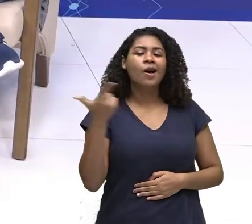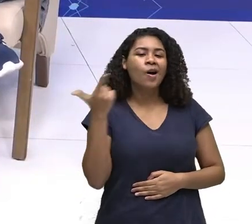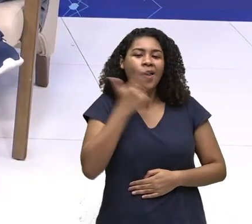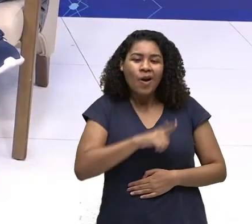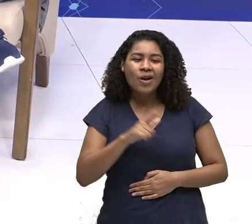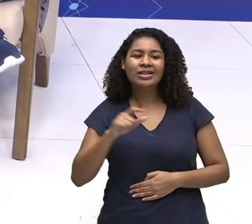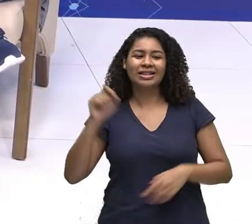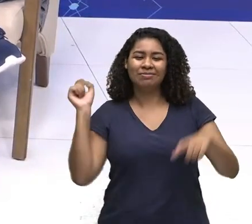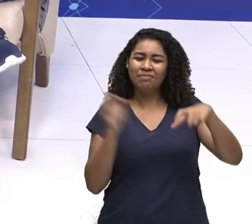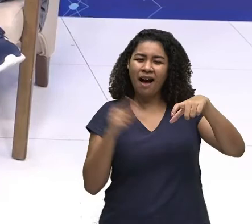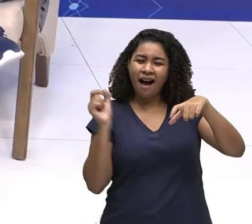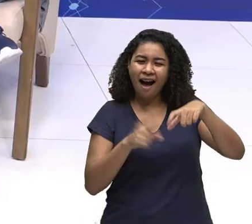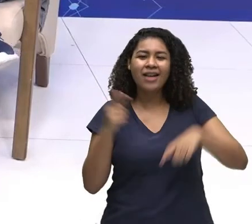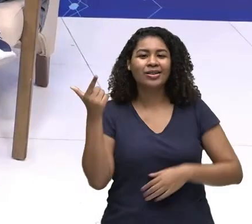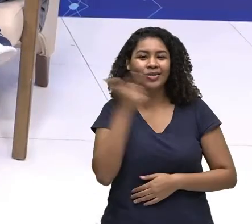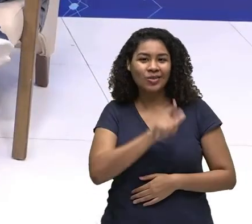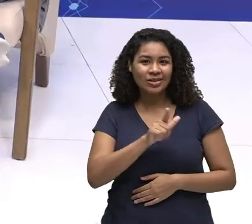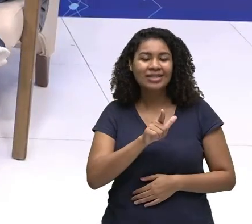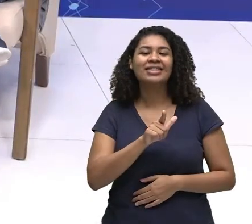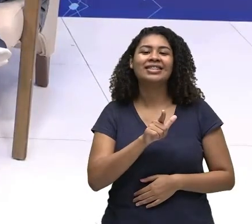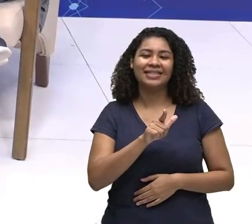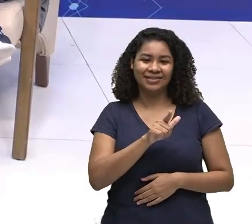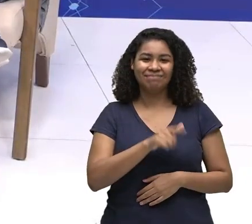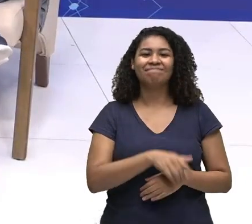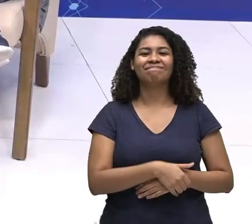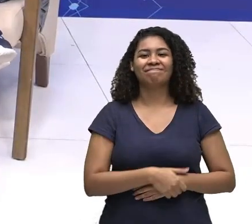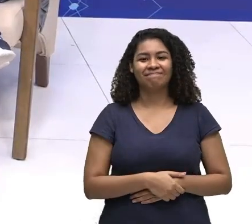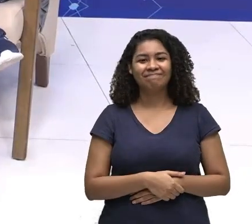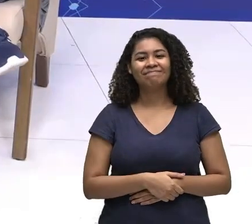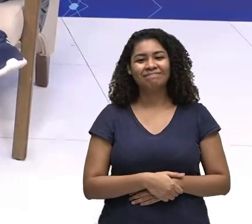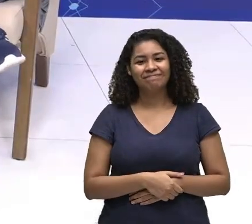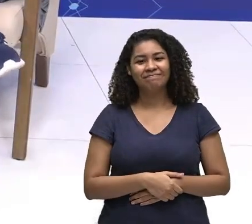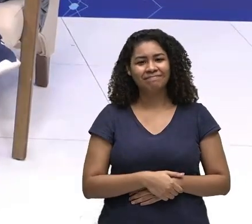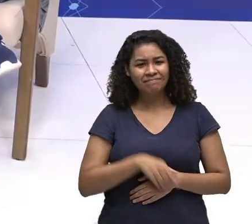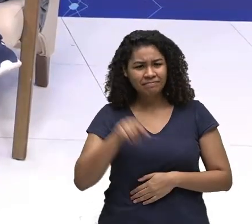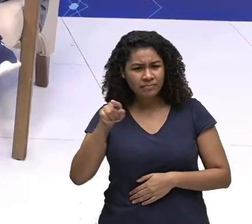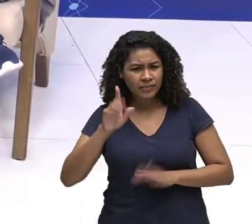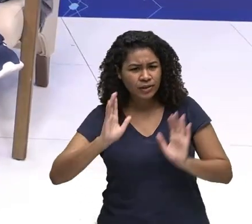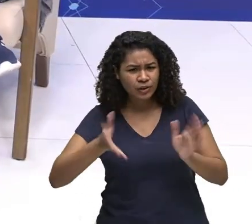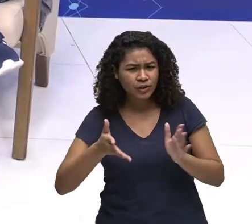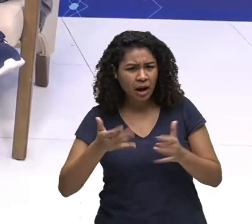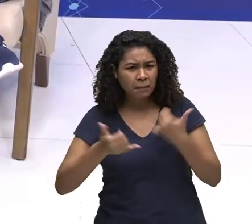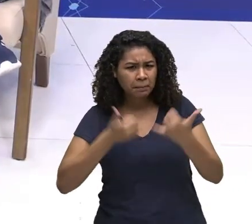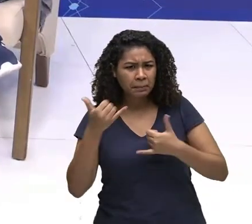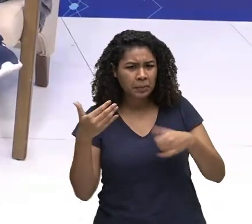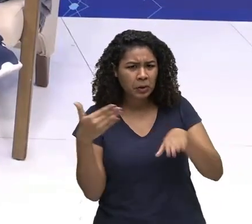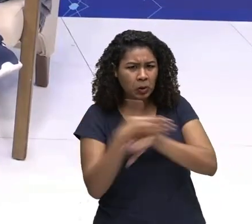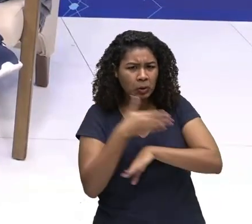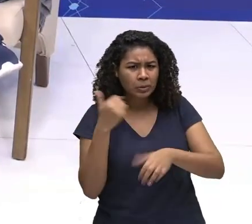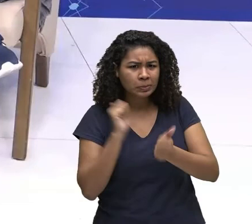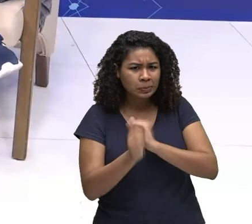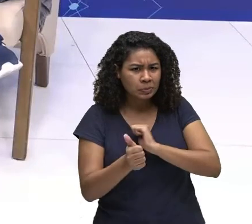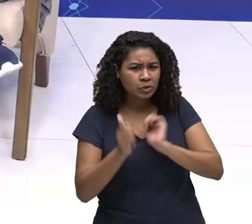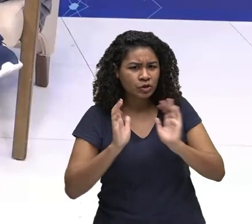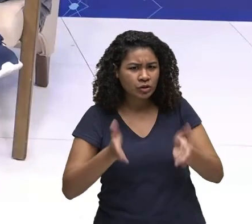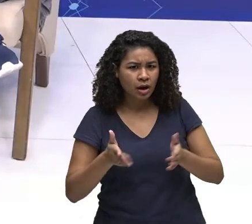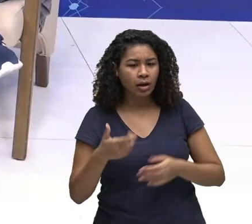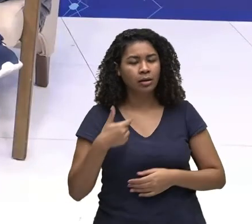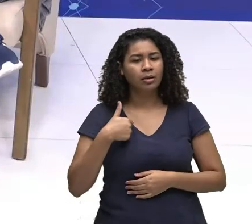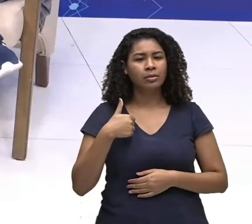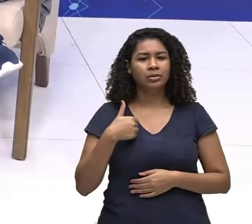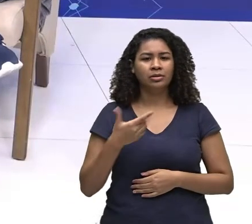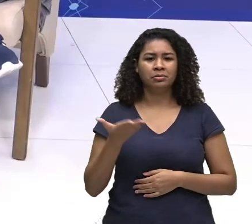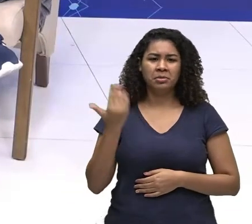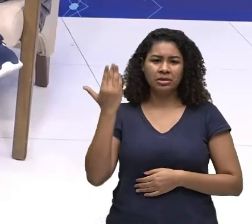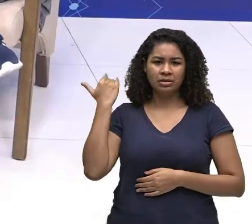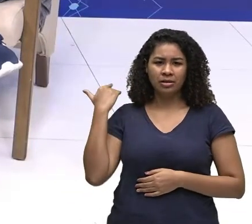também manifestei minha responsabilidade diante daquele esporte. Tu chegaste a jogar? Chegaste a participar de algum jogo? Participei como atleta do atletismo.